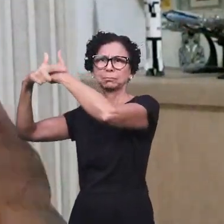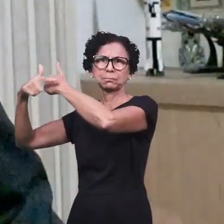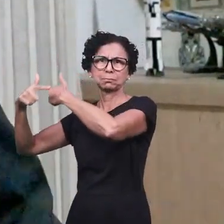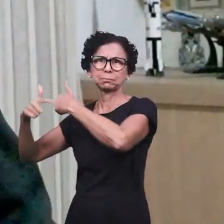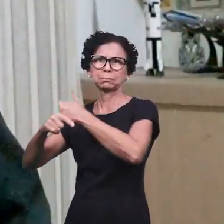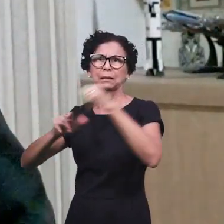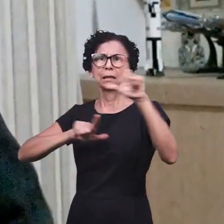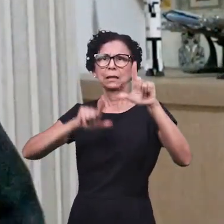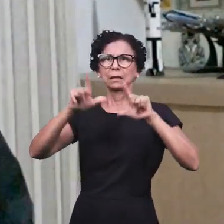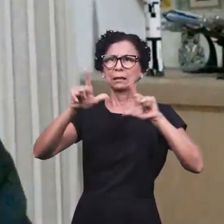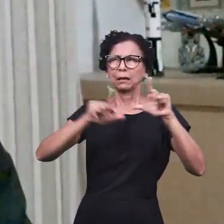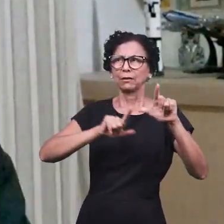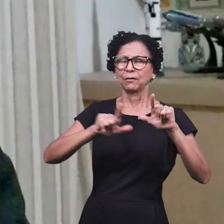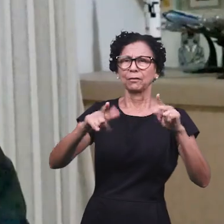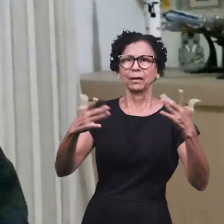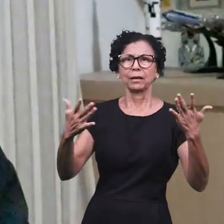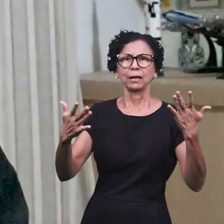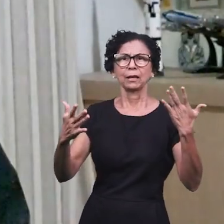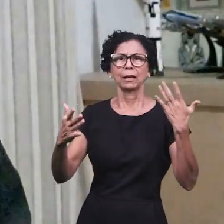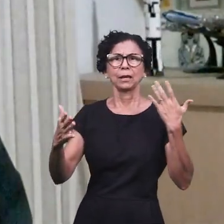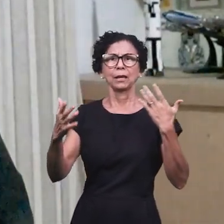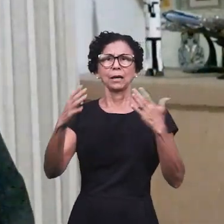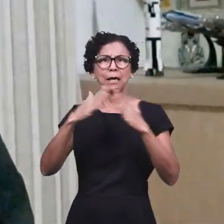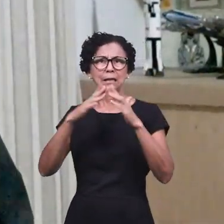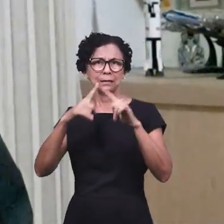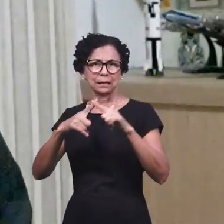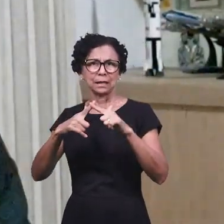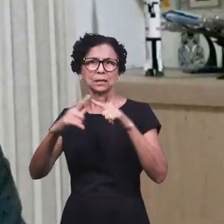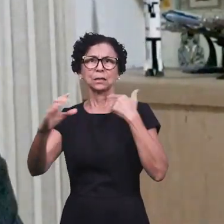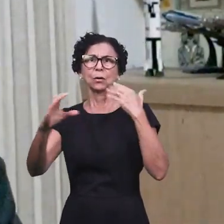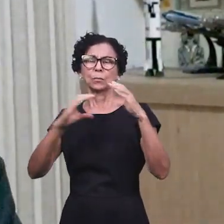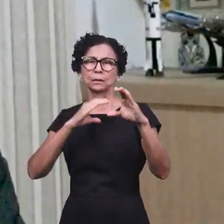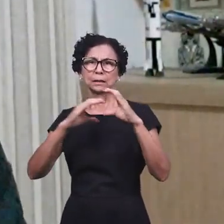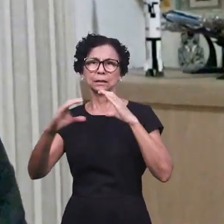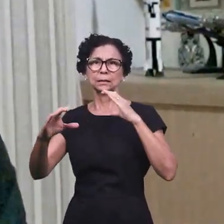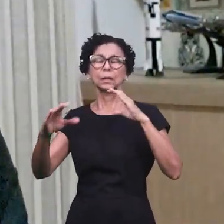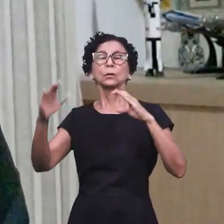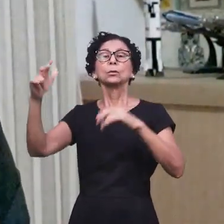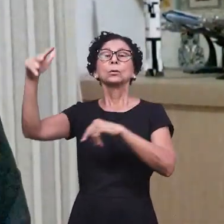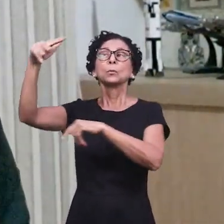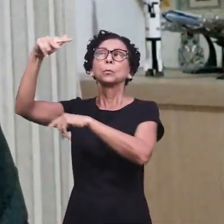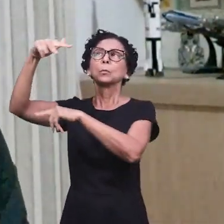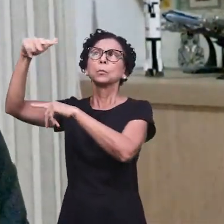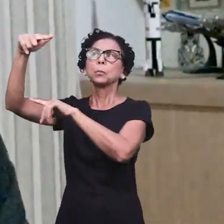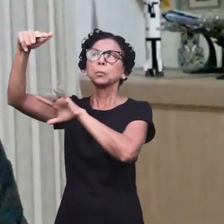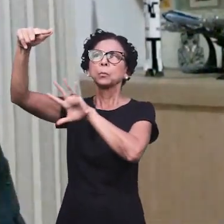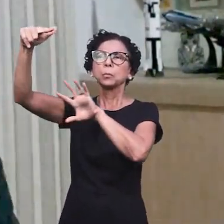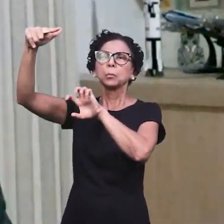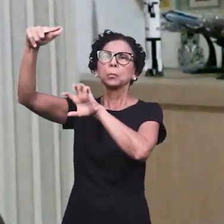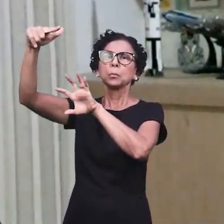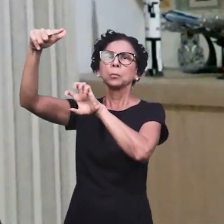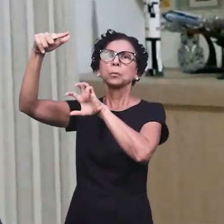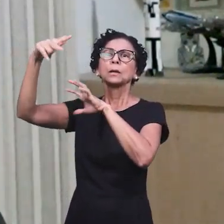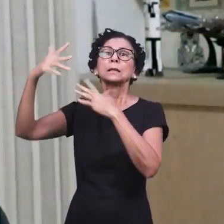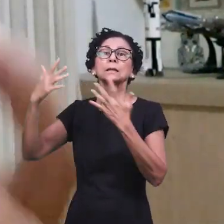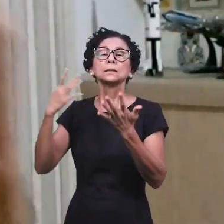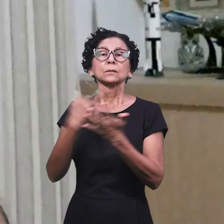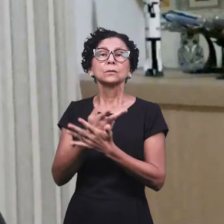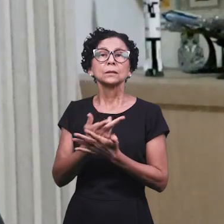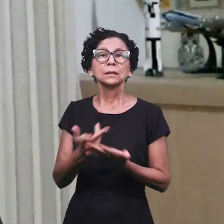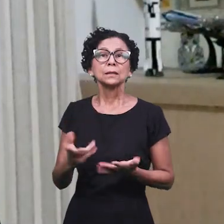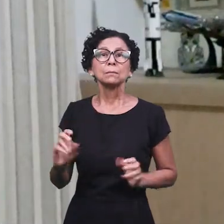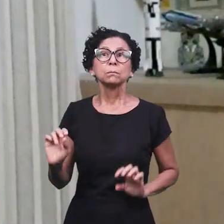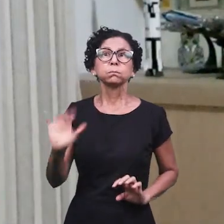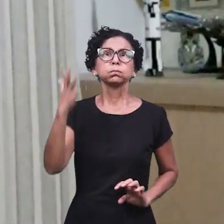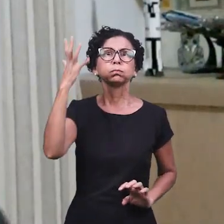várias funções, como TV, comunicação. Nossas igrejas, né, recebem o sinal do satélite. Então,